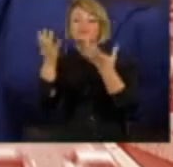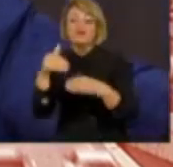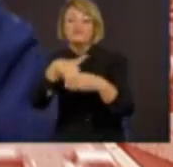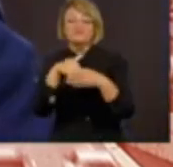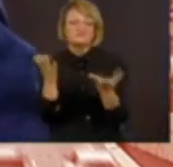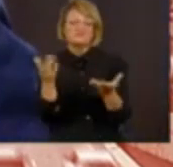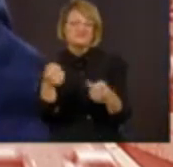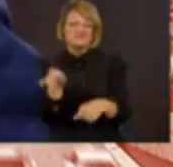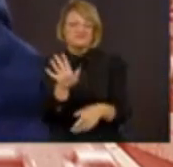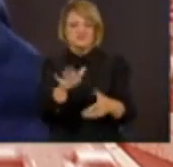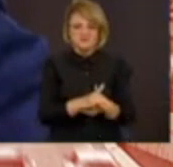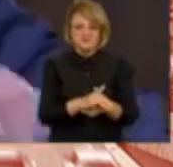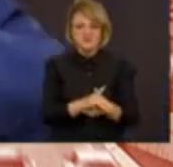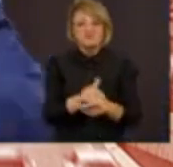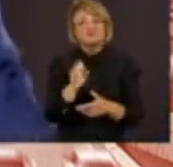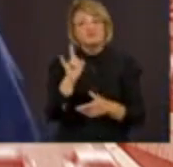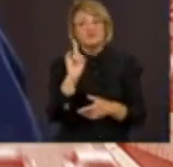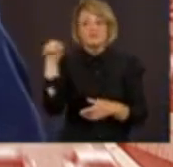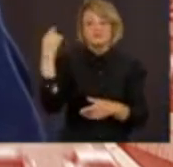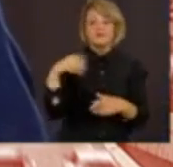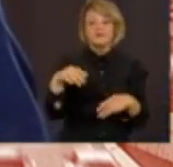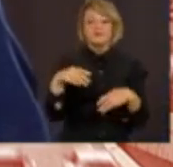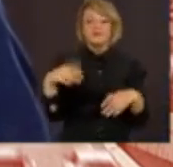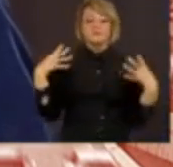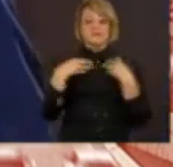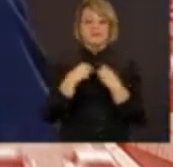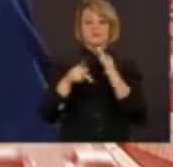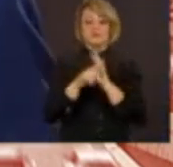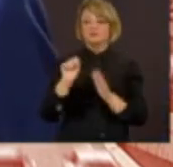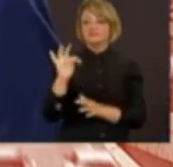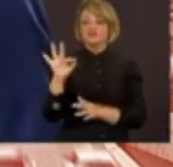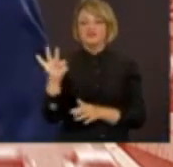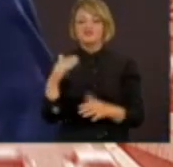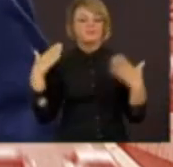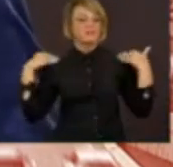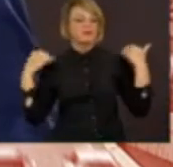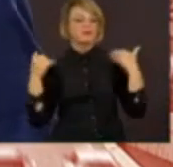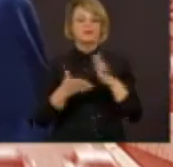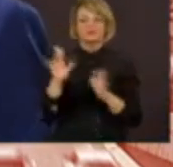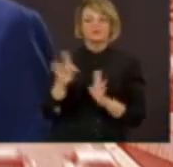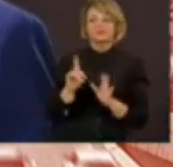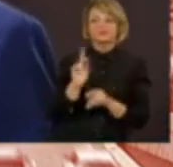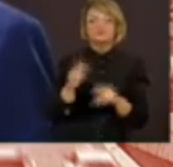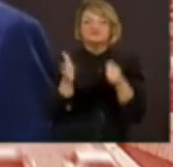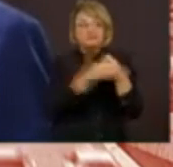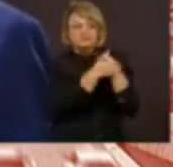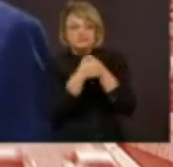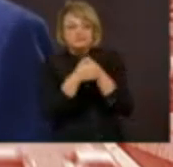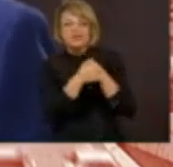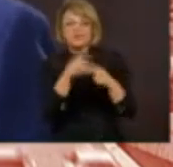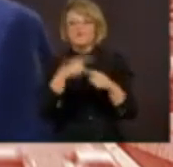é um caminho interessante, tá? Porque eu me lembro muito bem que essa discussão já foi feita, inclusive, por um ex-grande ministro do Supremo, o doutor Eros